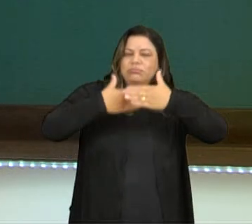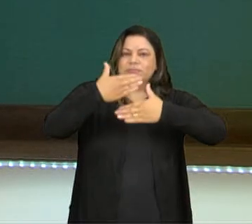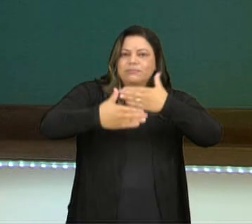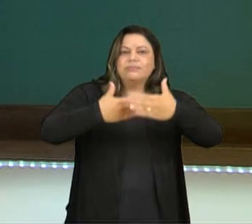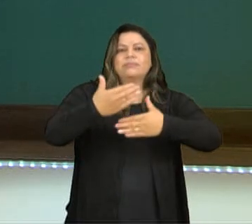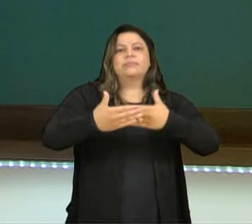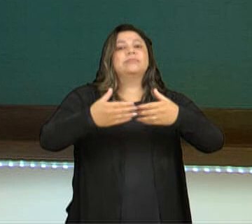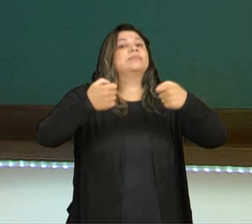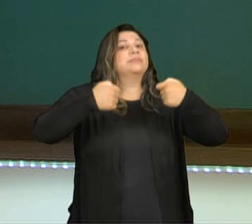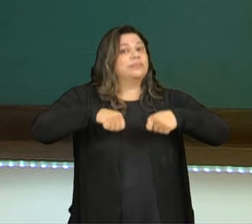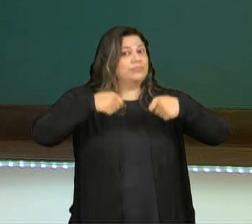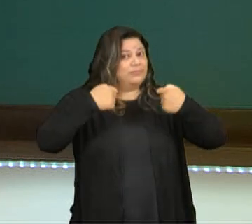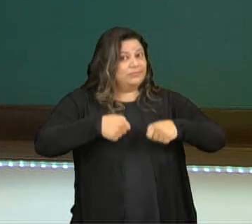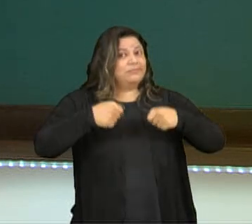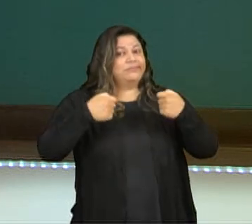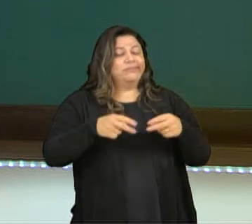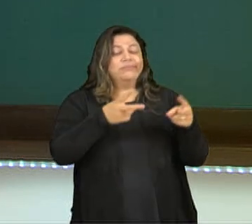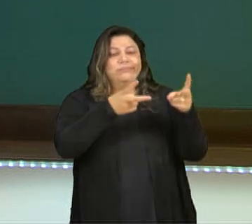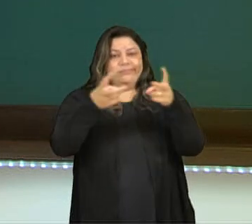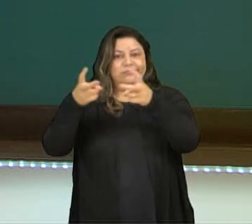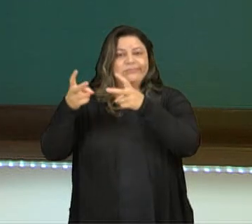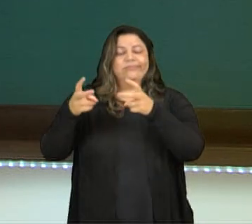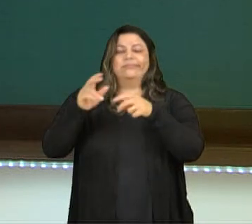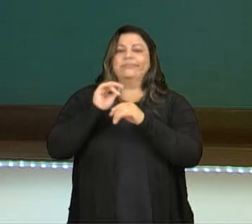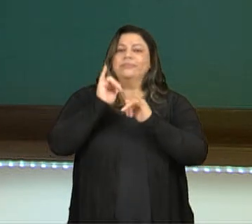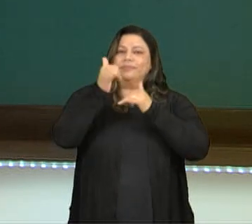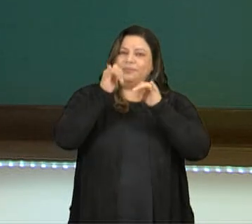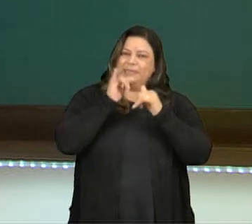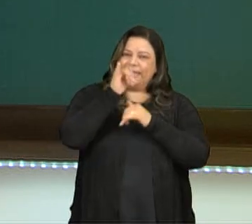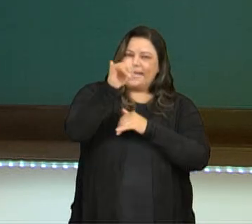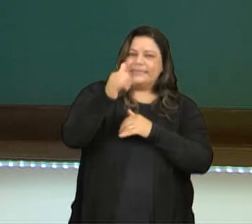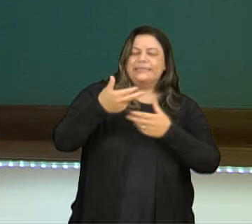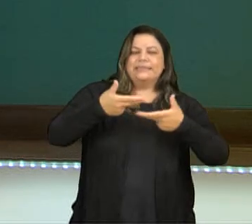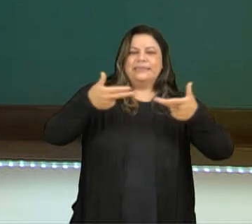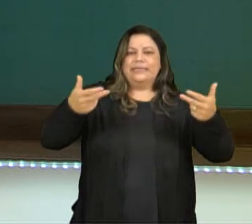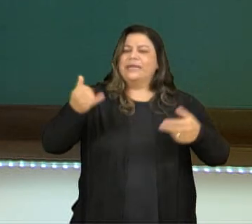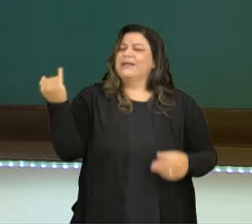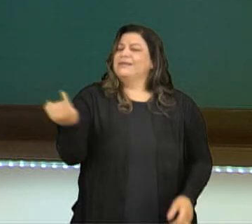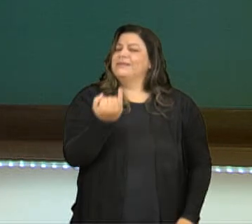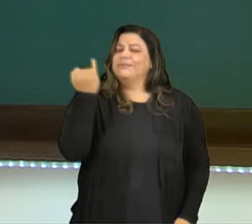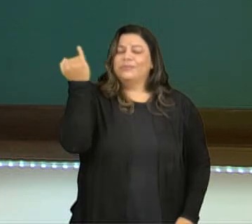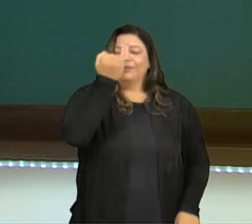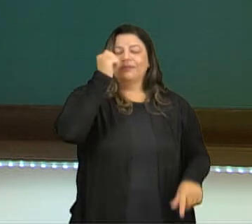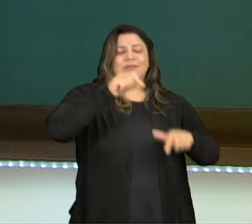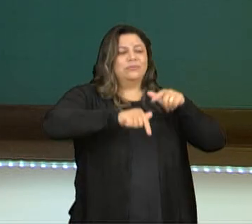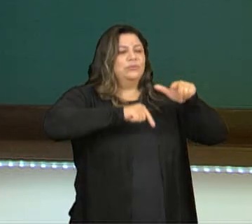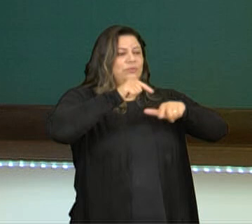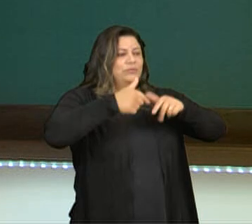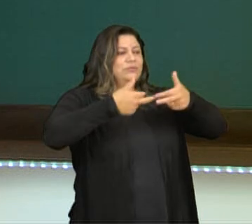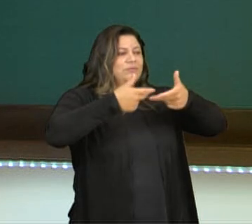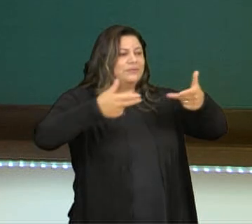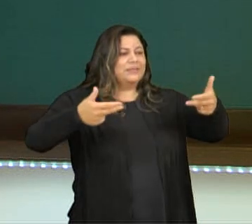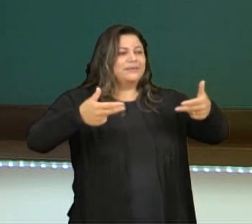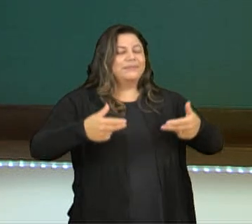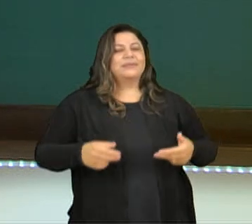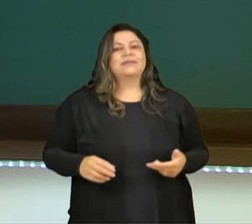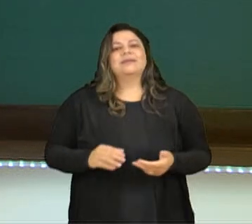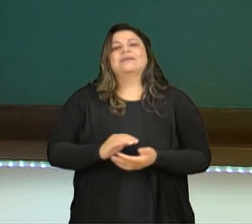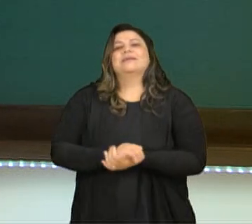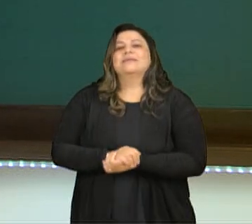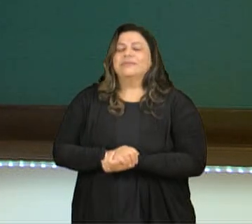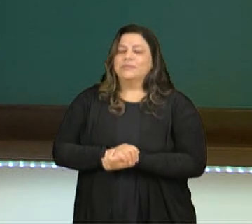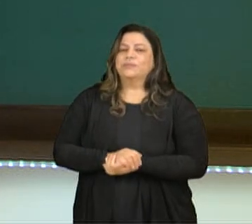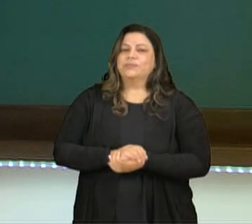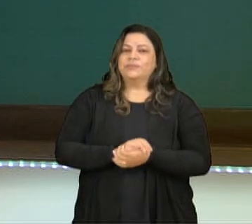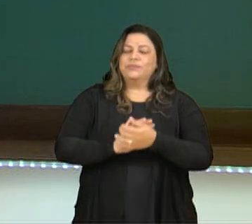desse recurso, né, dessa fonte de energia. É importante para muitas atividades, né? E as